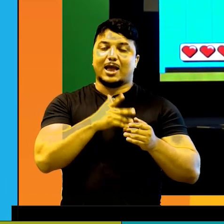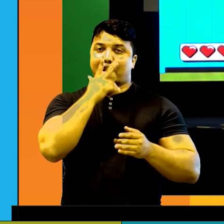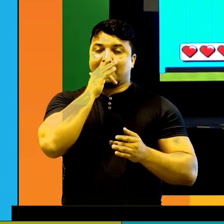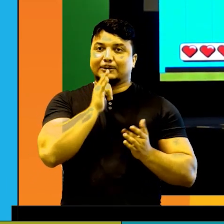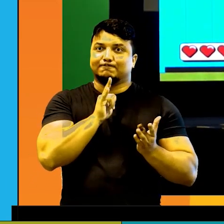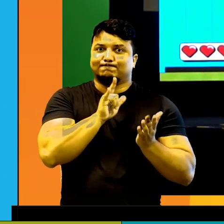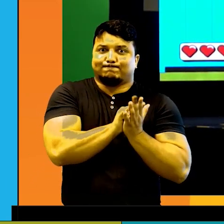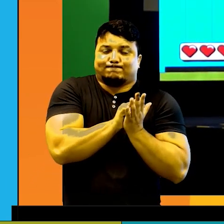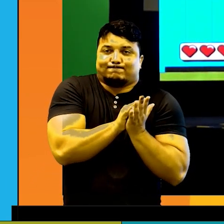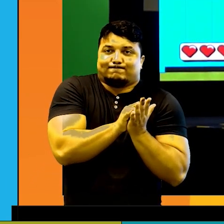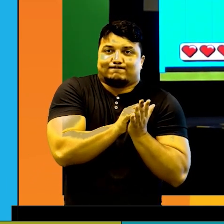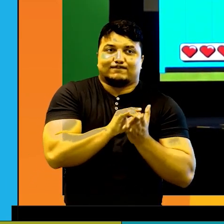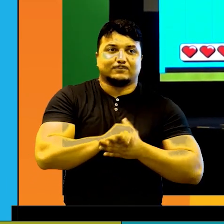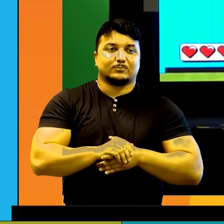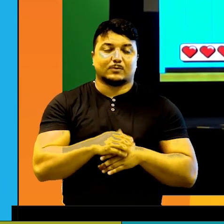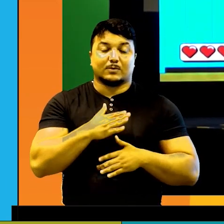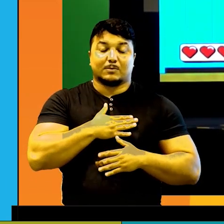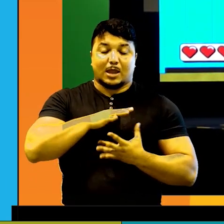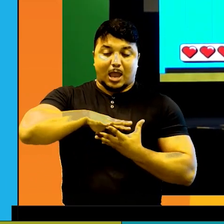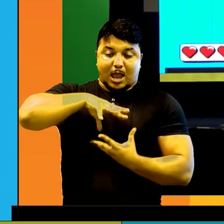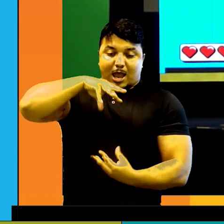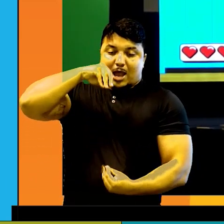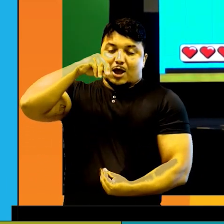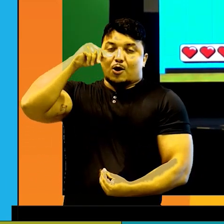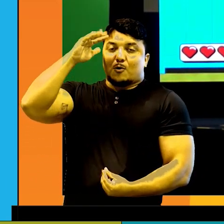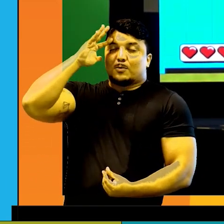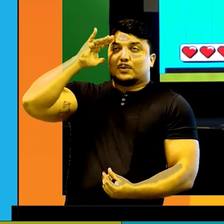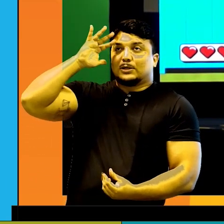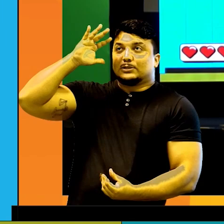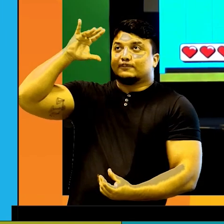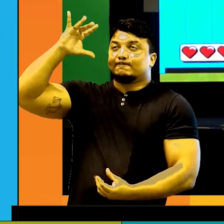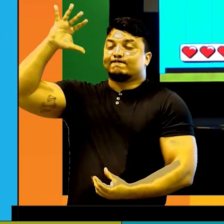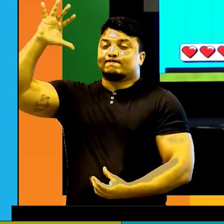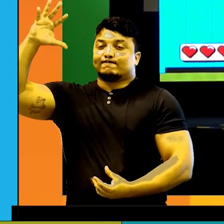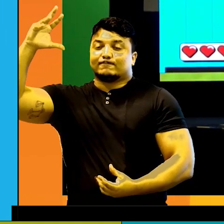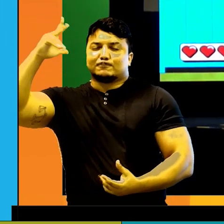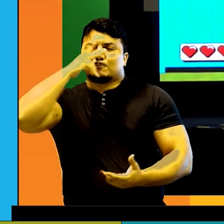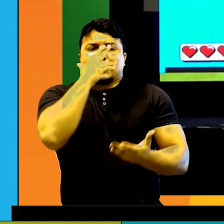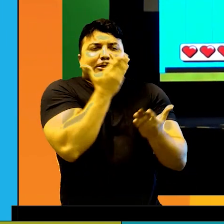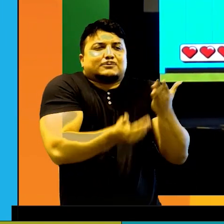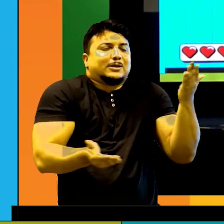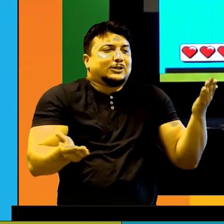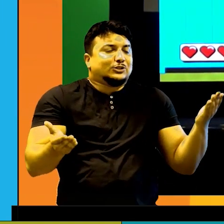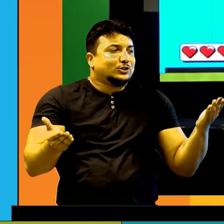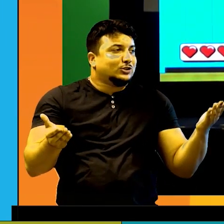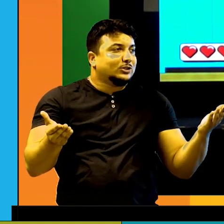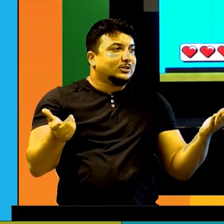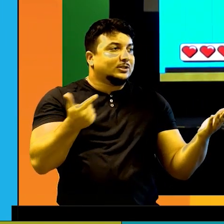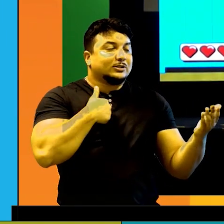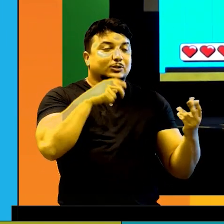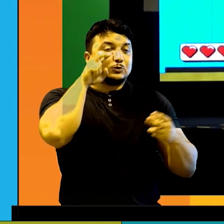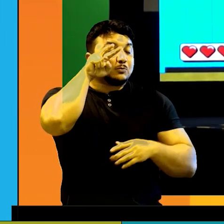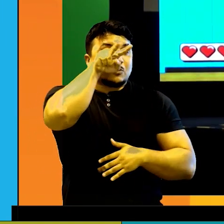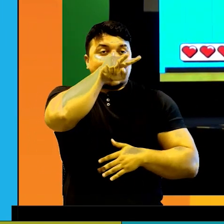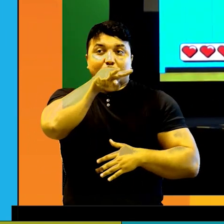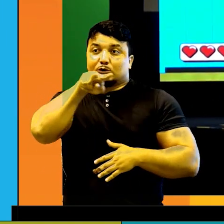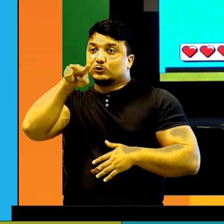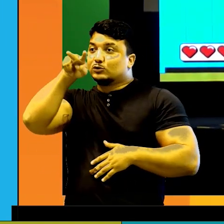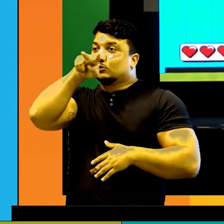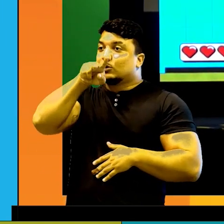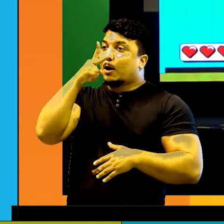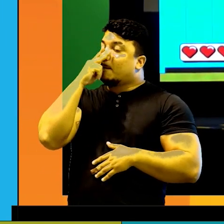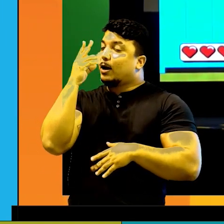Fanatismo. Minha alma de sonhar-te anda perdida. Os meus olhos